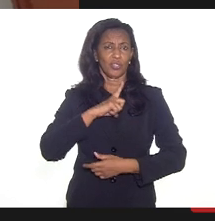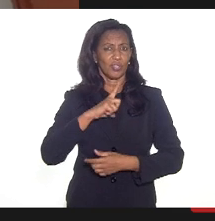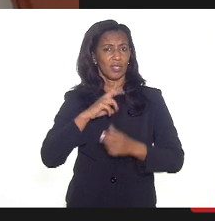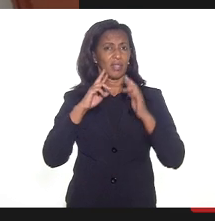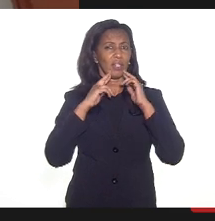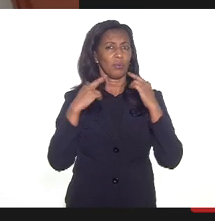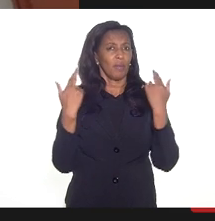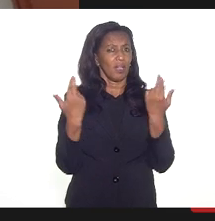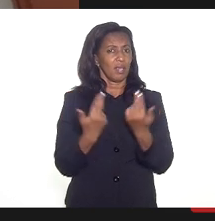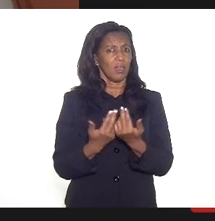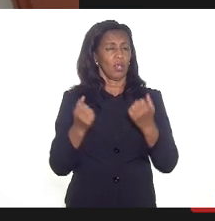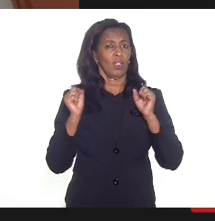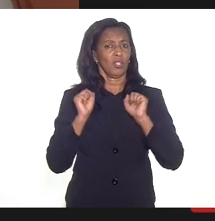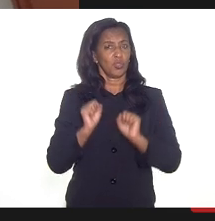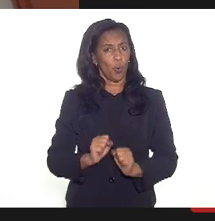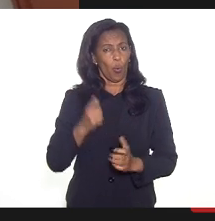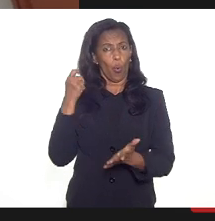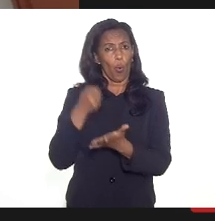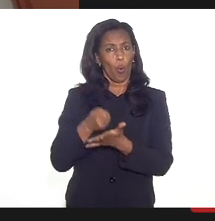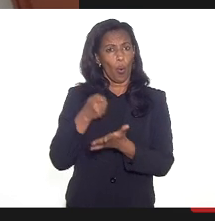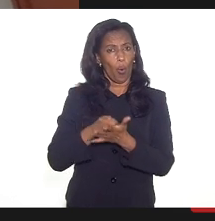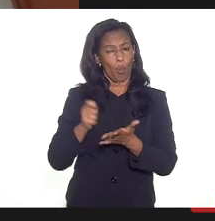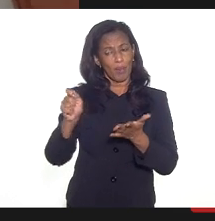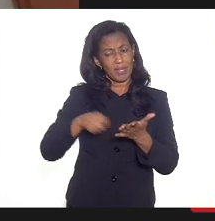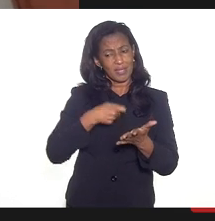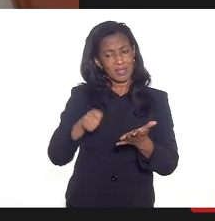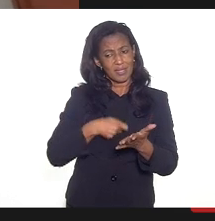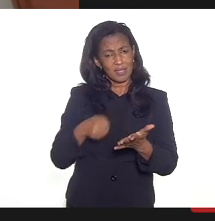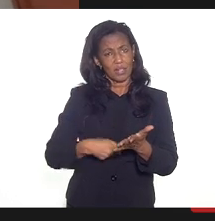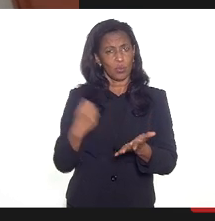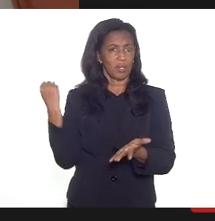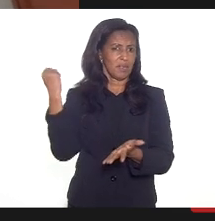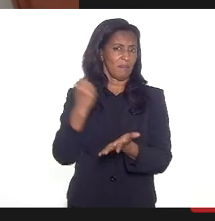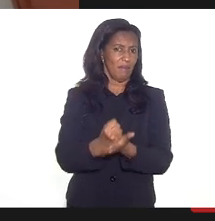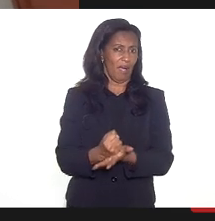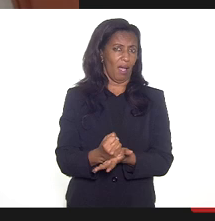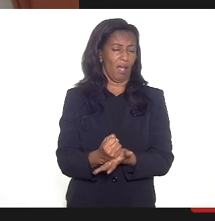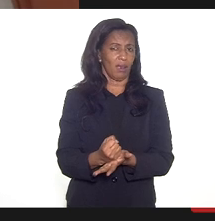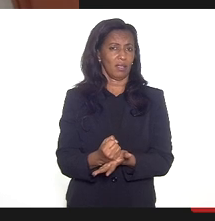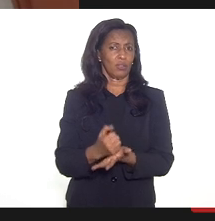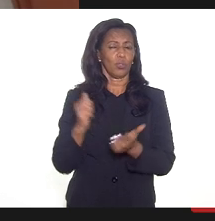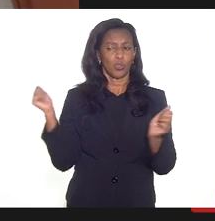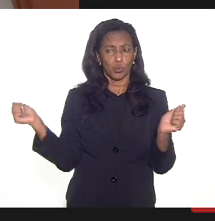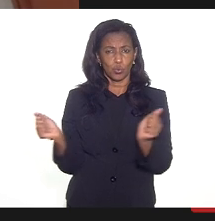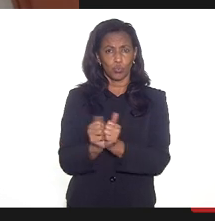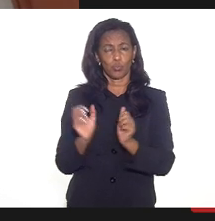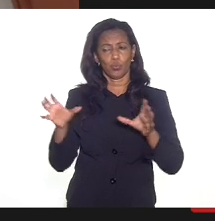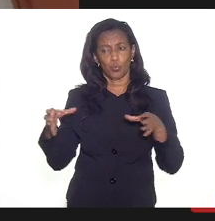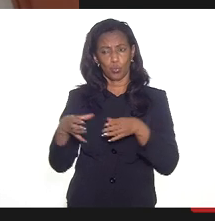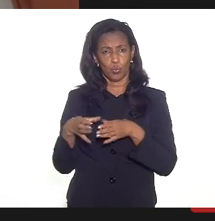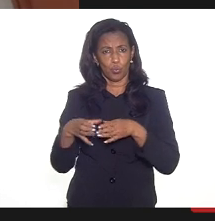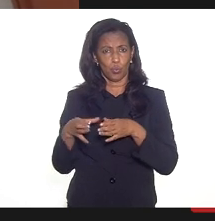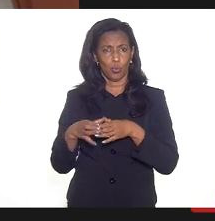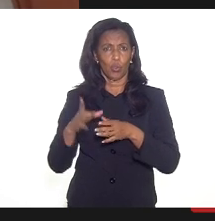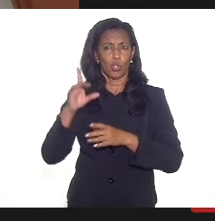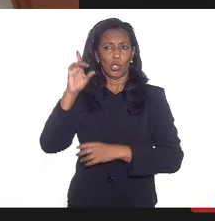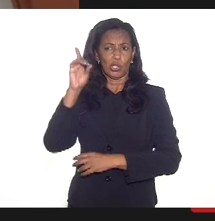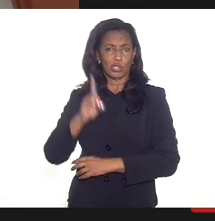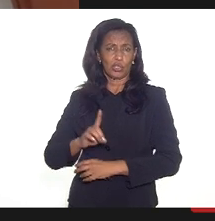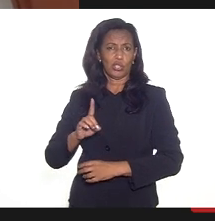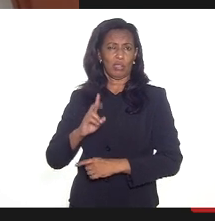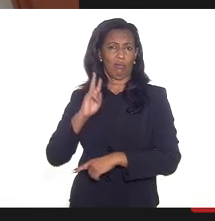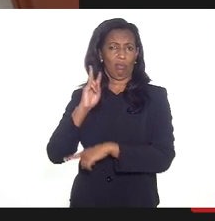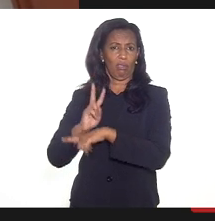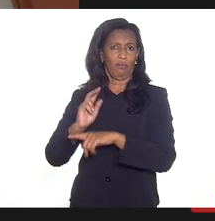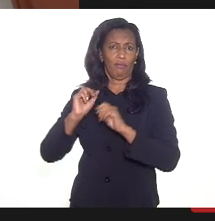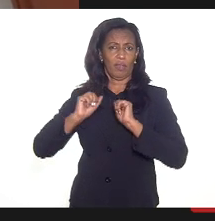reunião e a gente cobre a assinatura desse pacto e que juntos, a comissão, junto com a Comissão de Defesa das Mulheres da ALERJ e